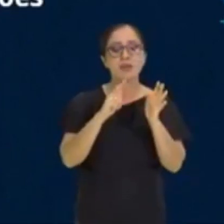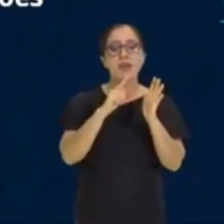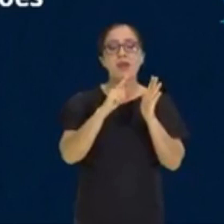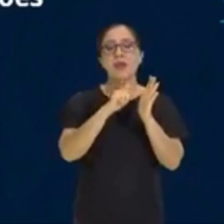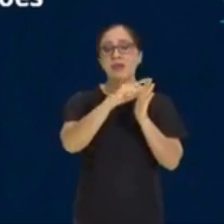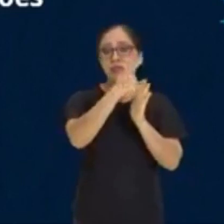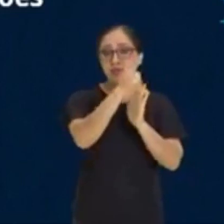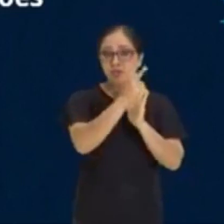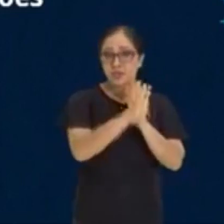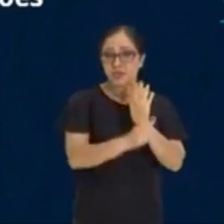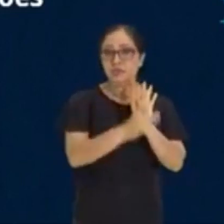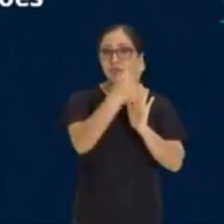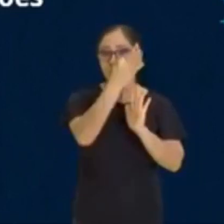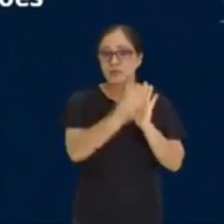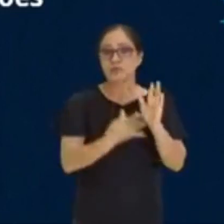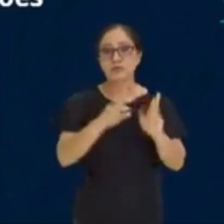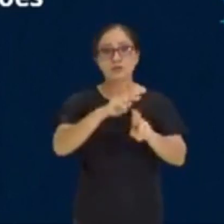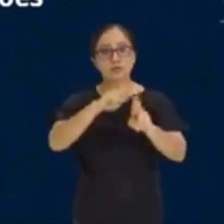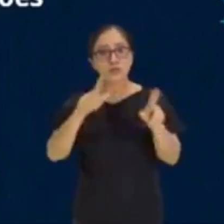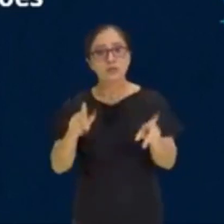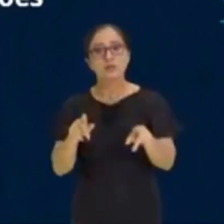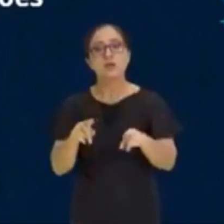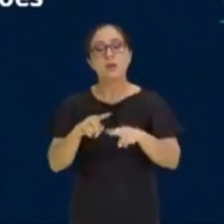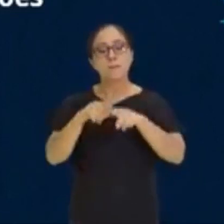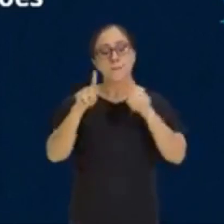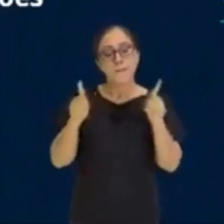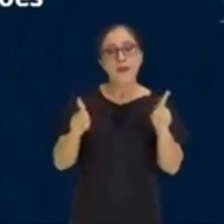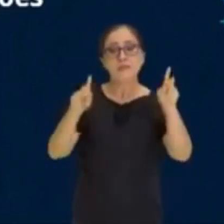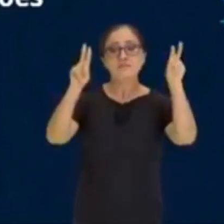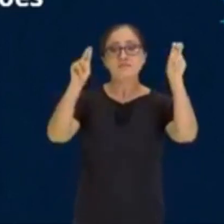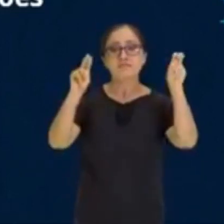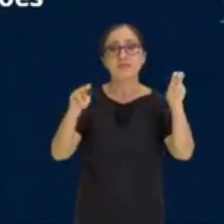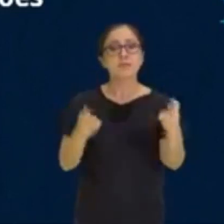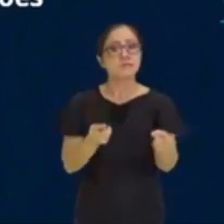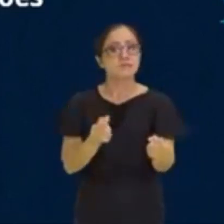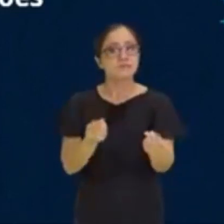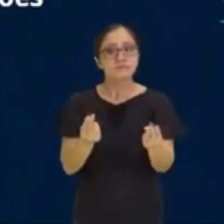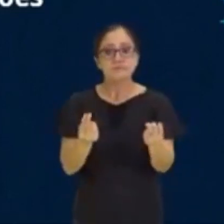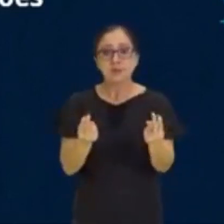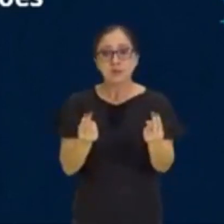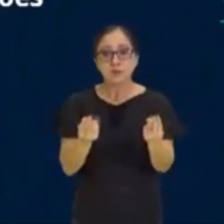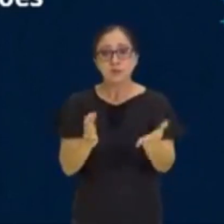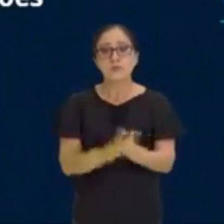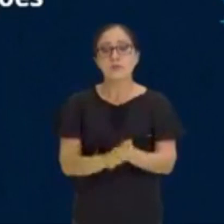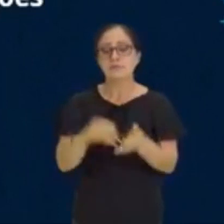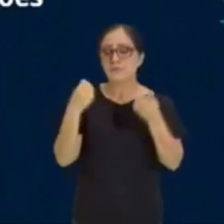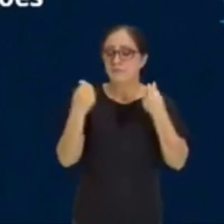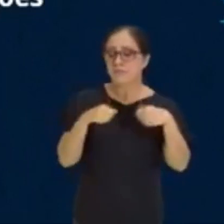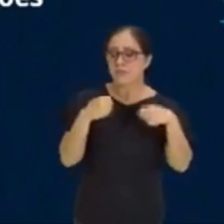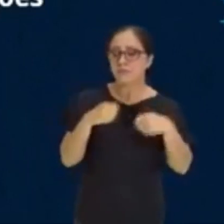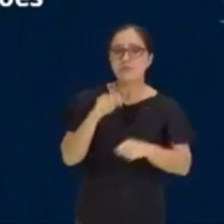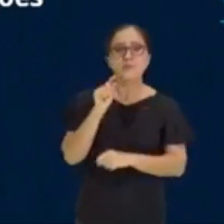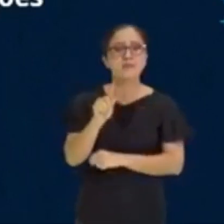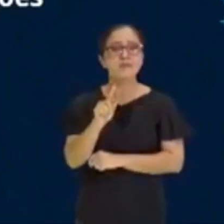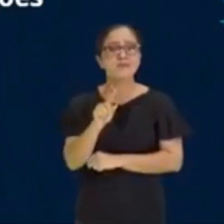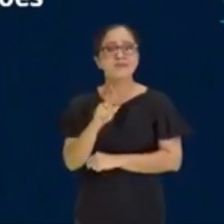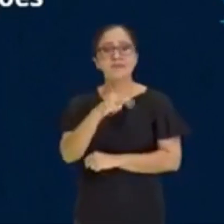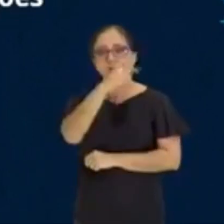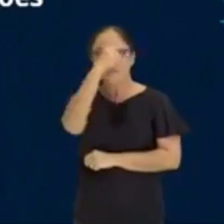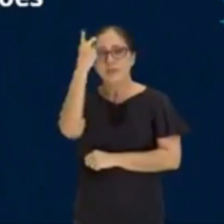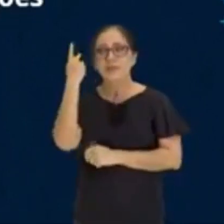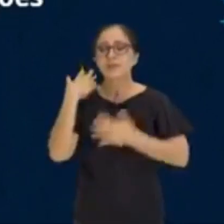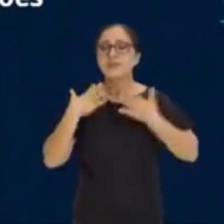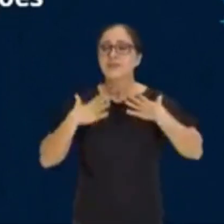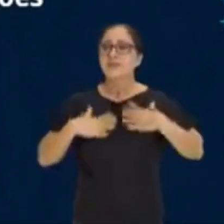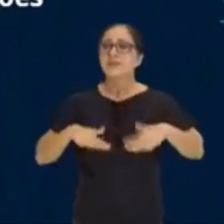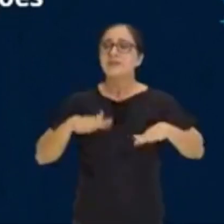diferentes. Porém, eles falam sobre o mesmo tema. A necessidade de as pessoas